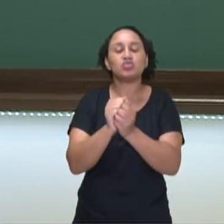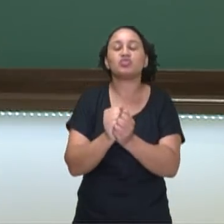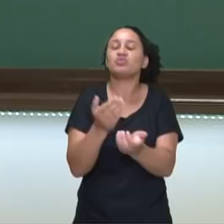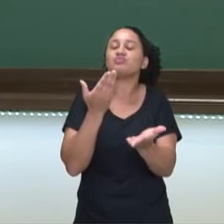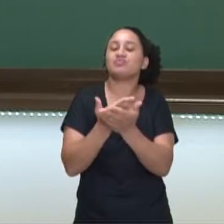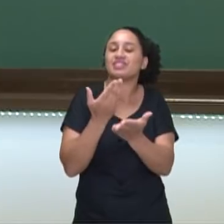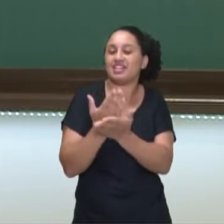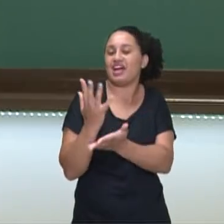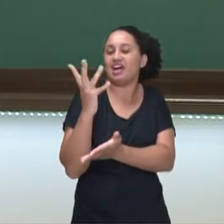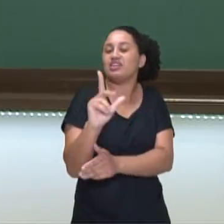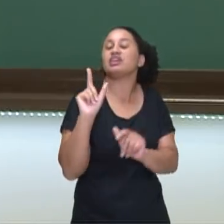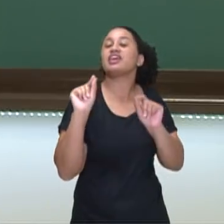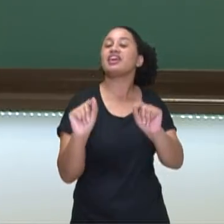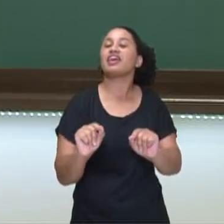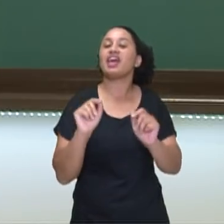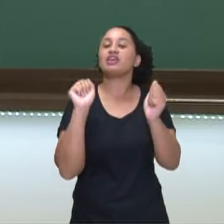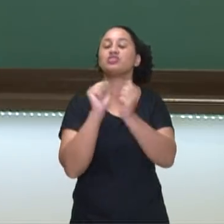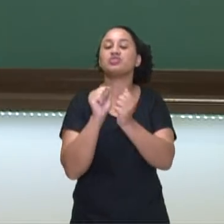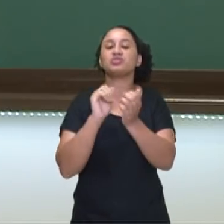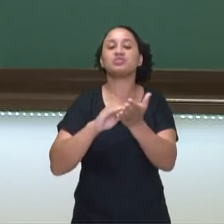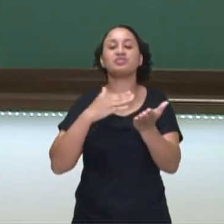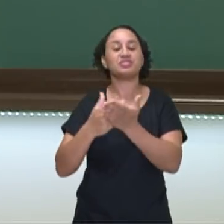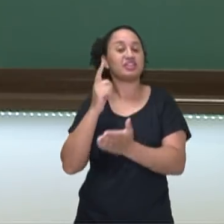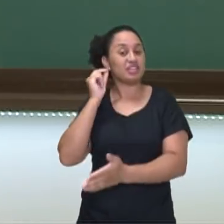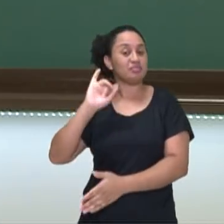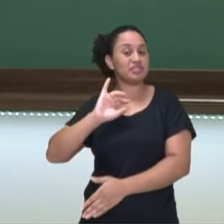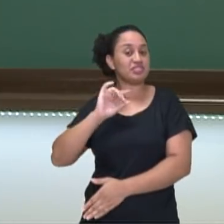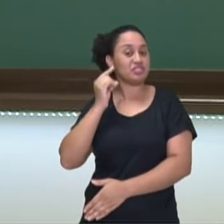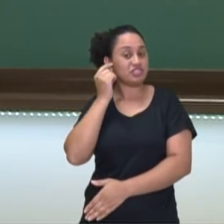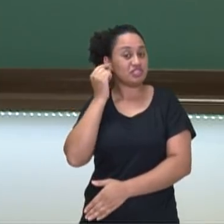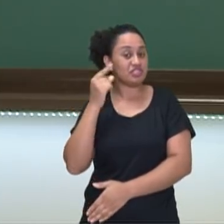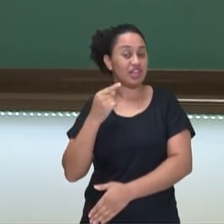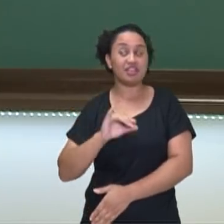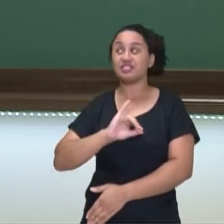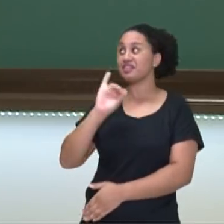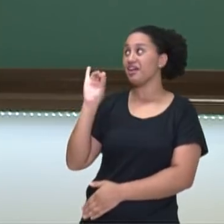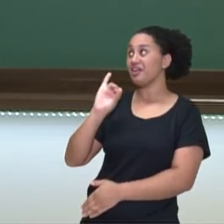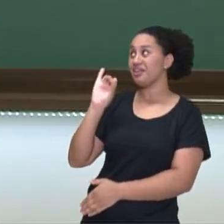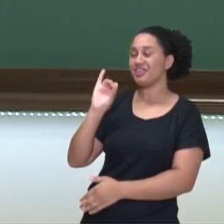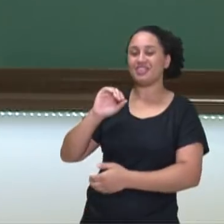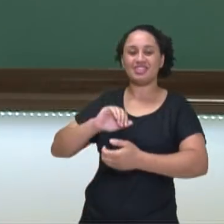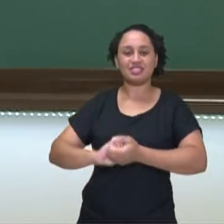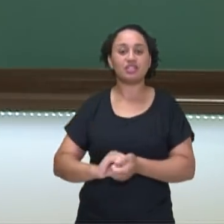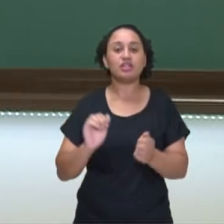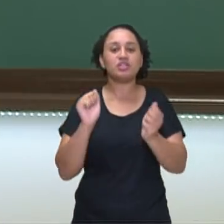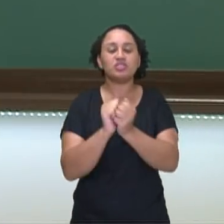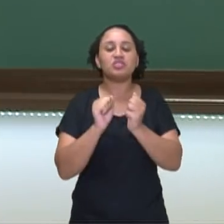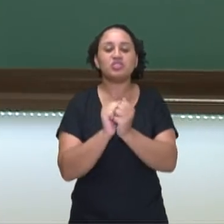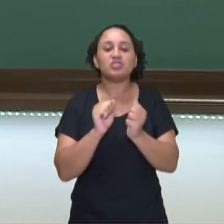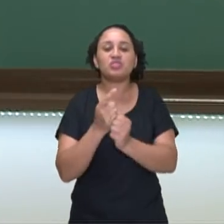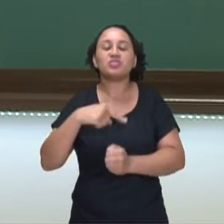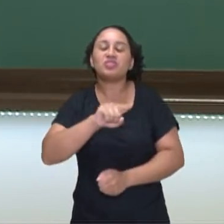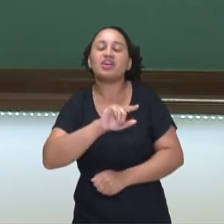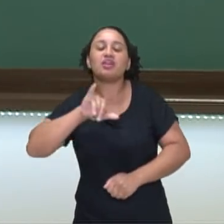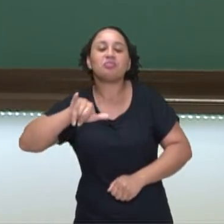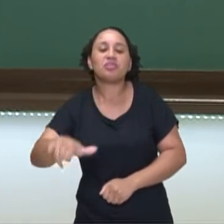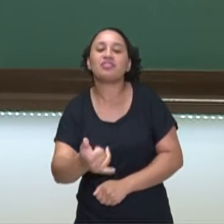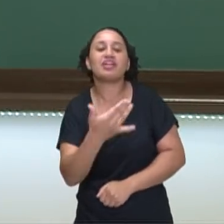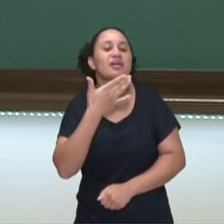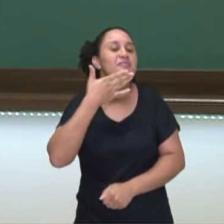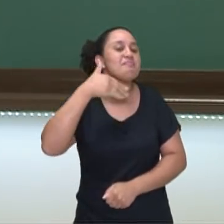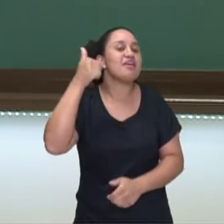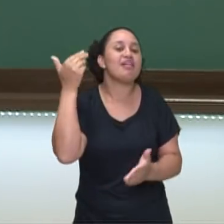linda e maravilhosa, está aqui a Jéssica, dê um oi para ela. E juntos, vamos viajar pela melhor aula,